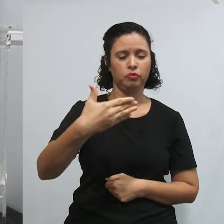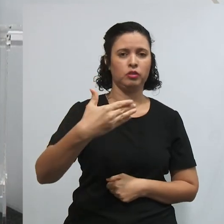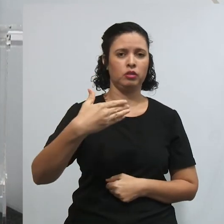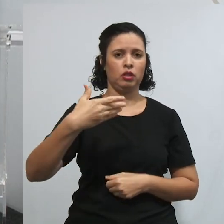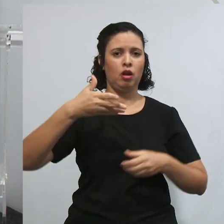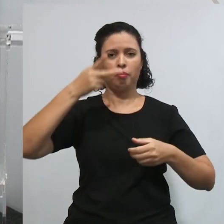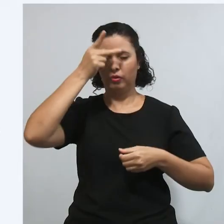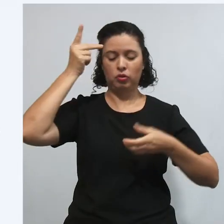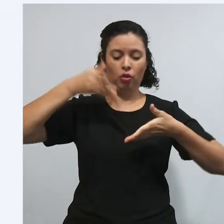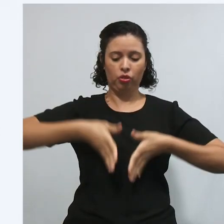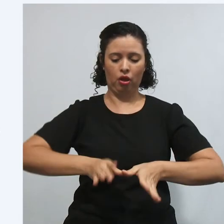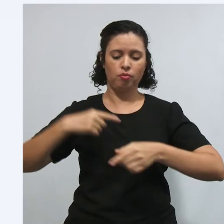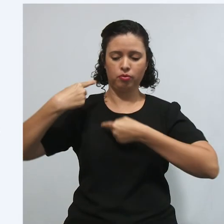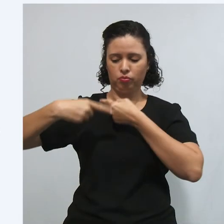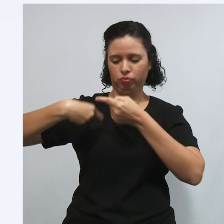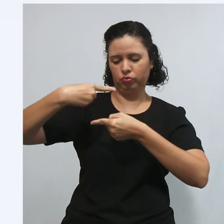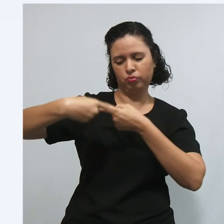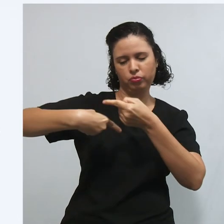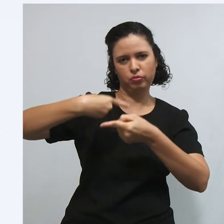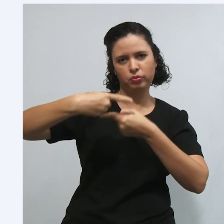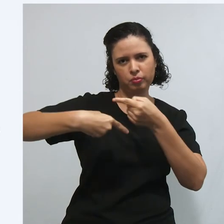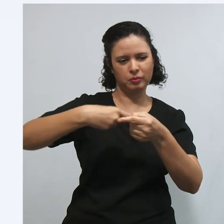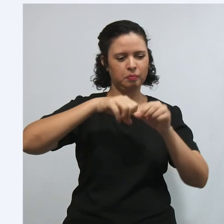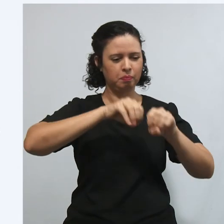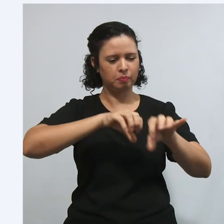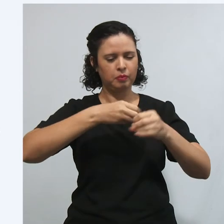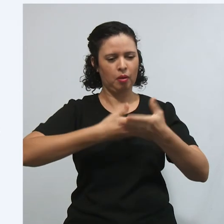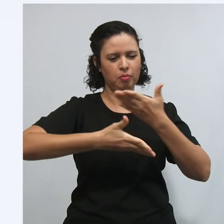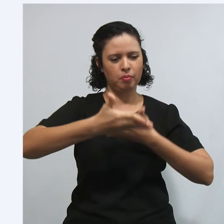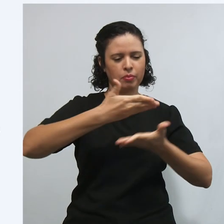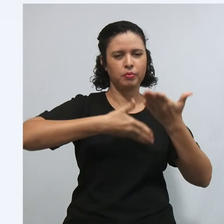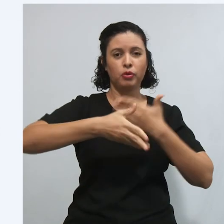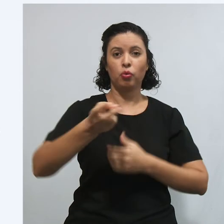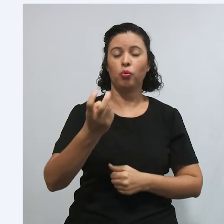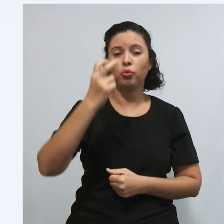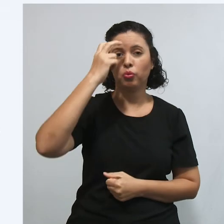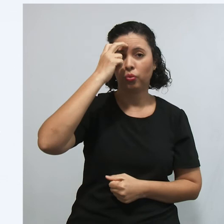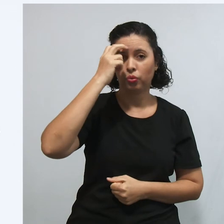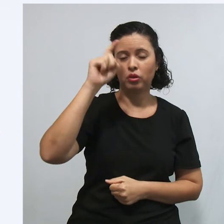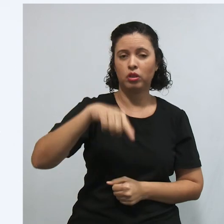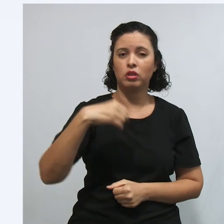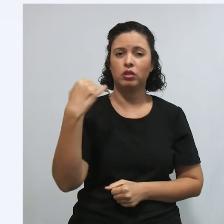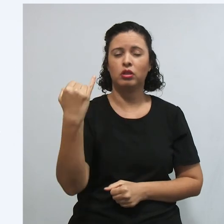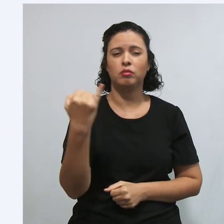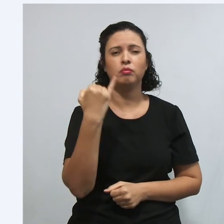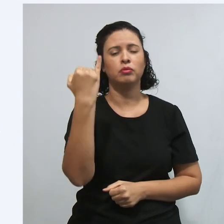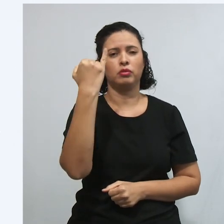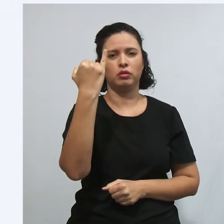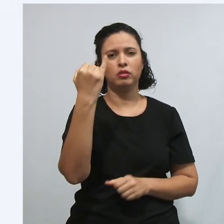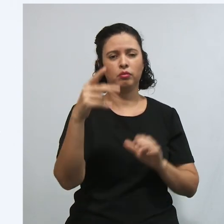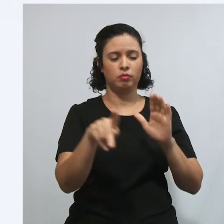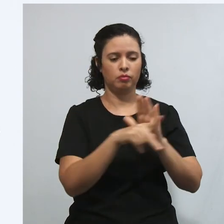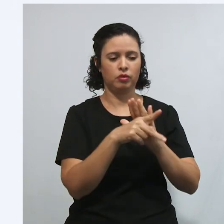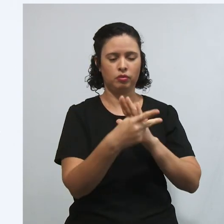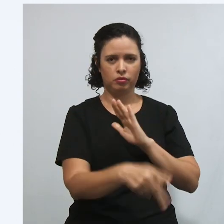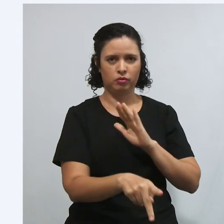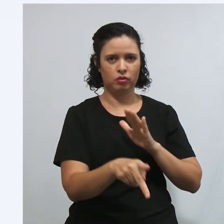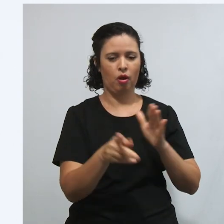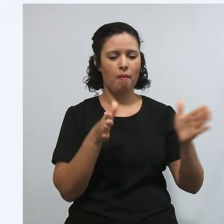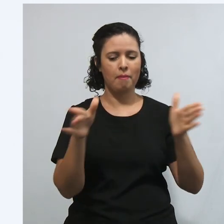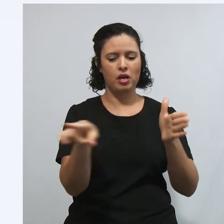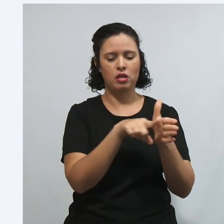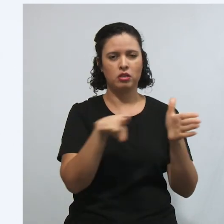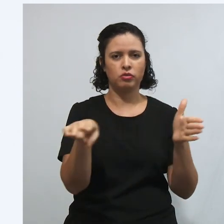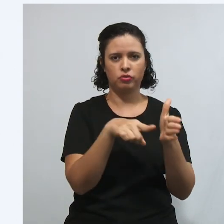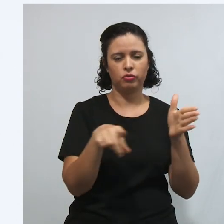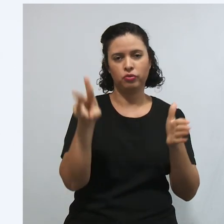encontram ao nascer, acumulada pelas gerações precedentes. Cultura essa que é, portanto, peculiar ao momento histórico em que o